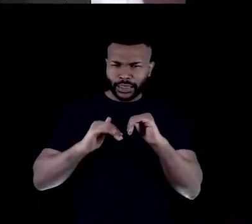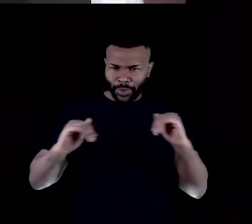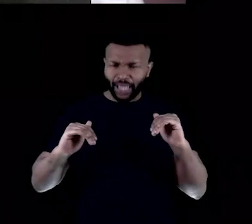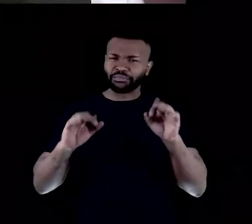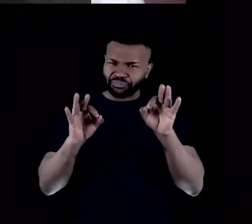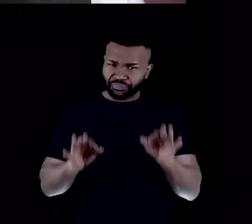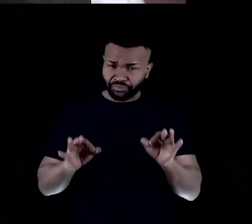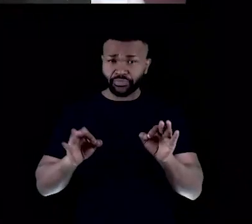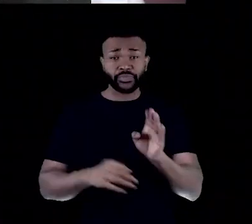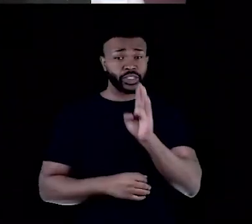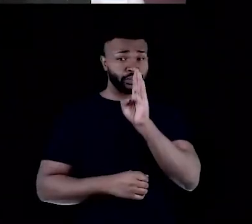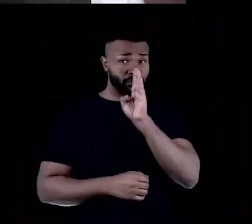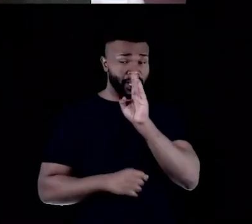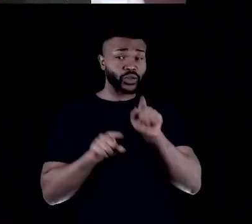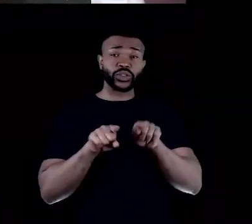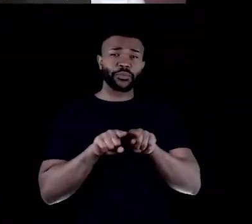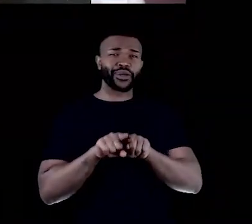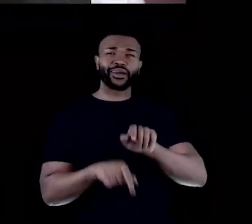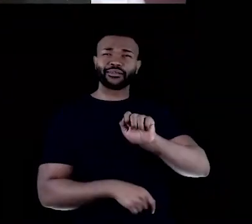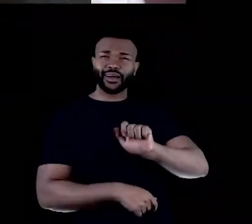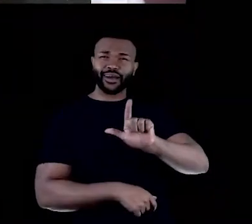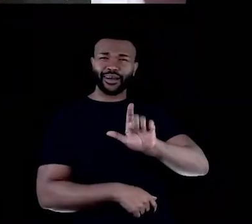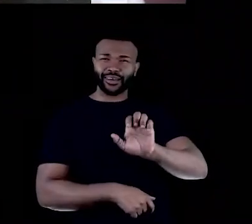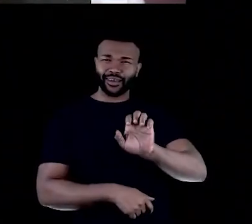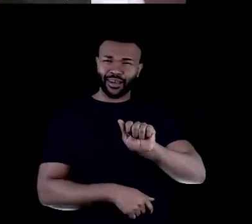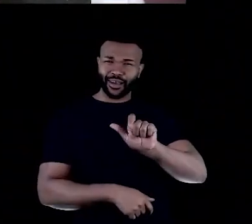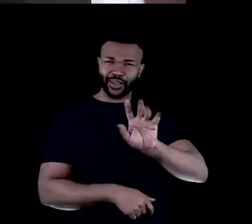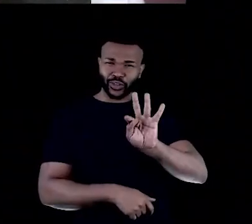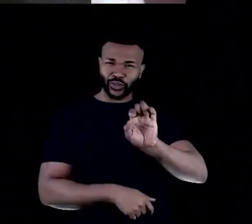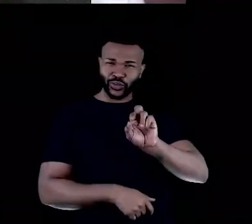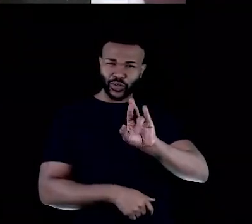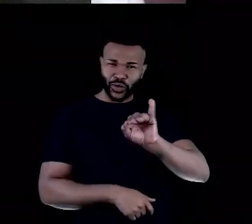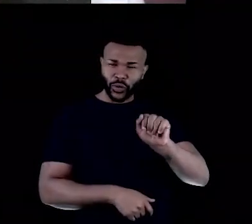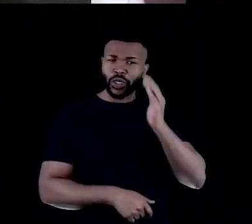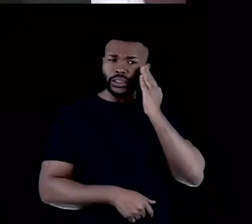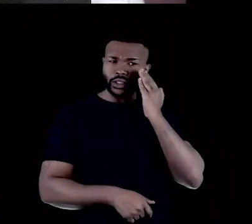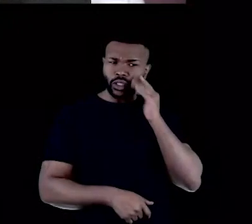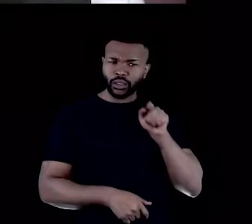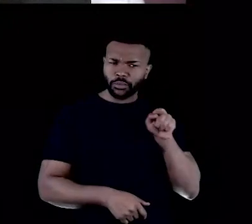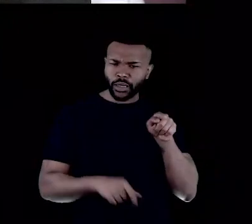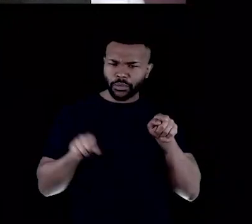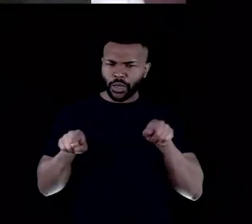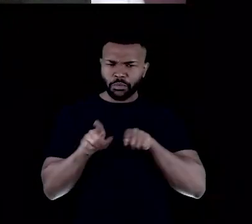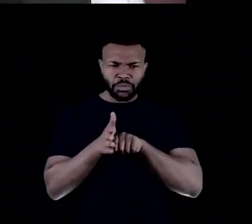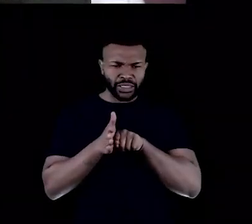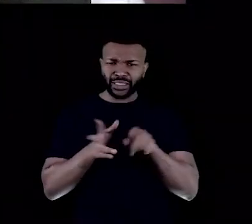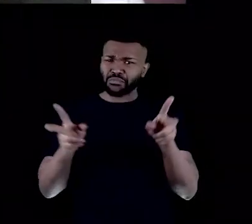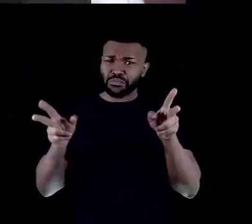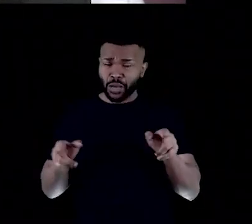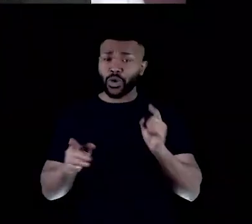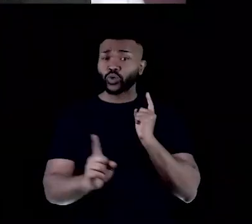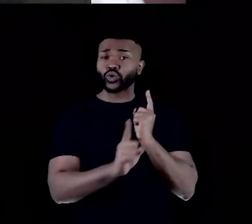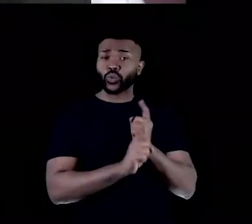são a mesma, que é com o silêncio e com o aleatório. E aí eu entendi que as duas pesquisas são a mesma quando eu descobri o